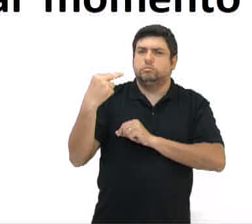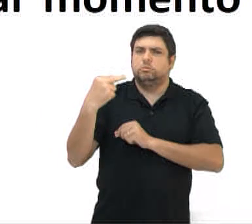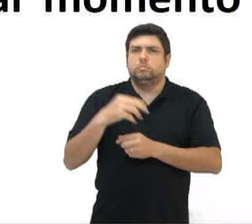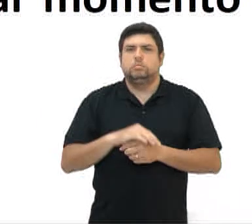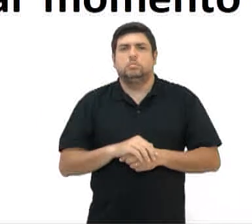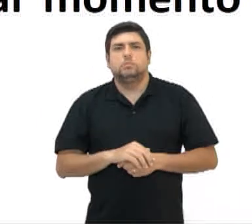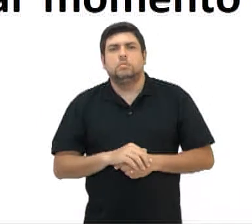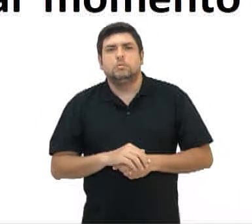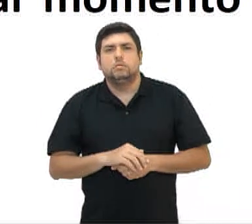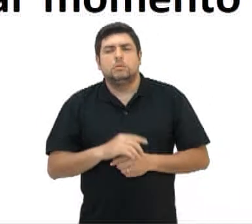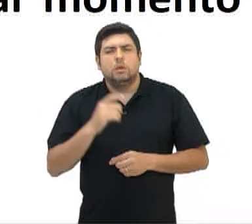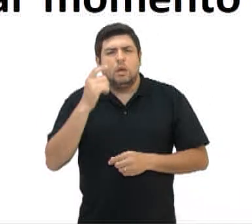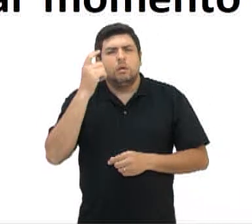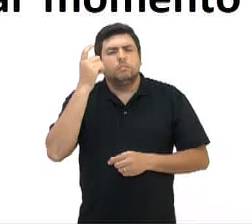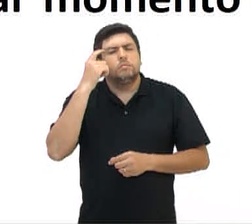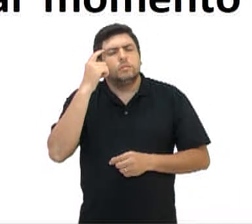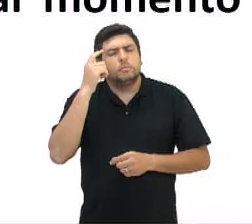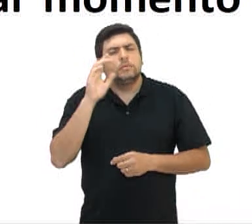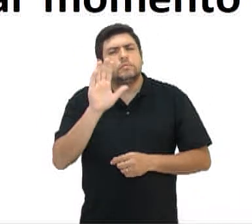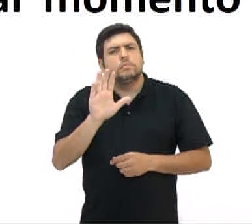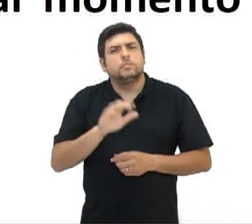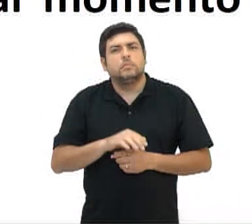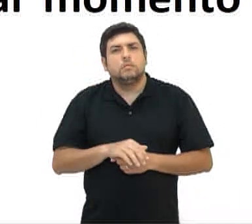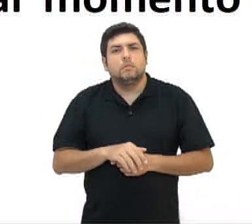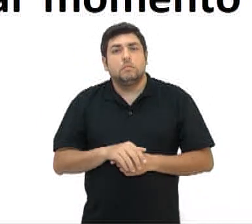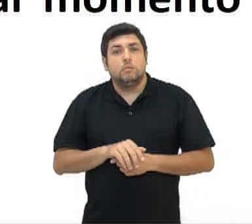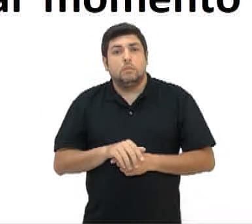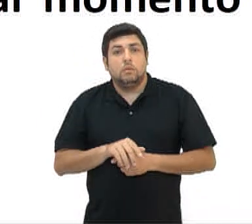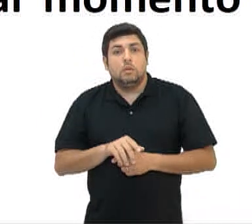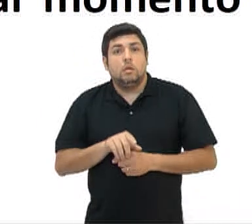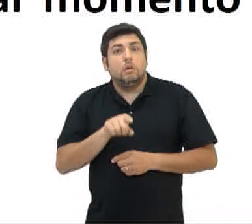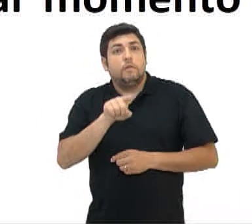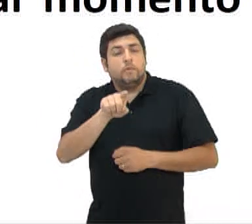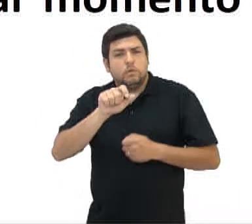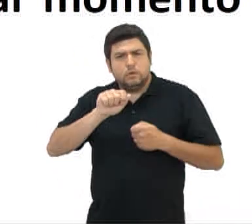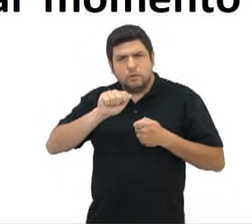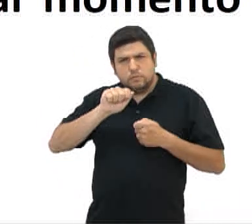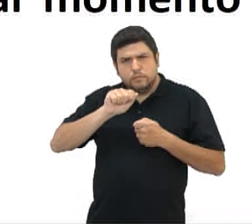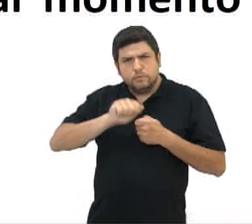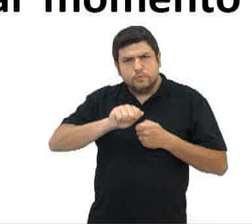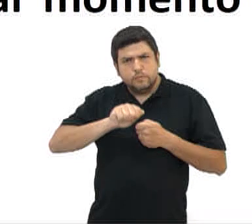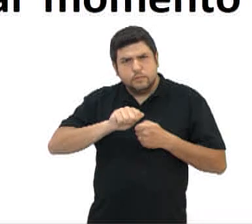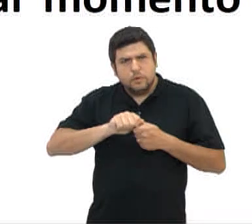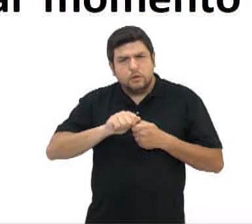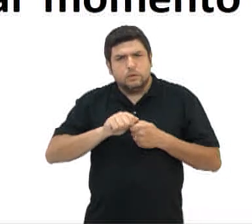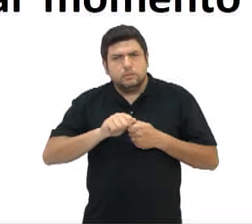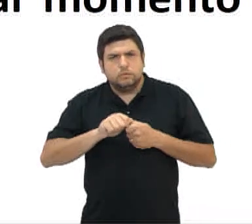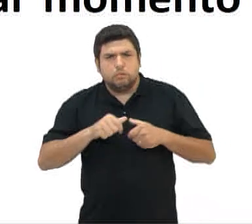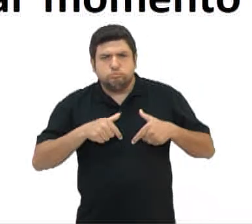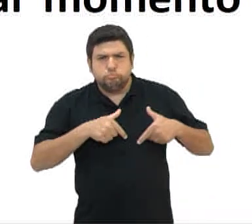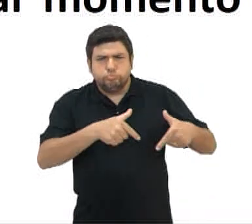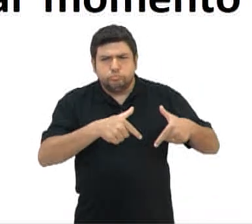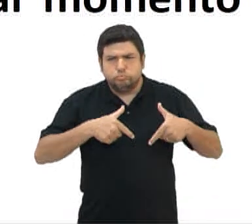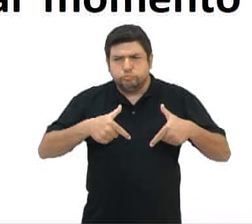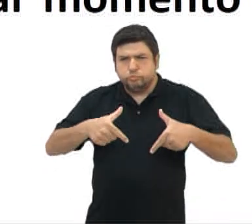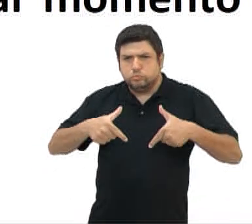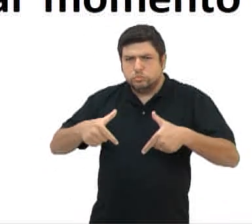Então pense comigo, quais as ações cotidianas você faz levando em consideração os outros?